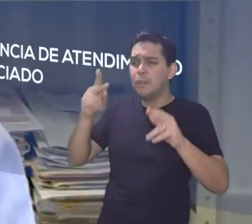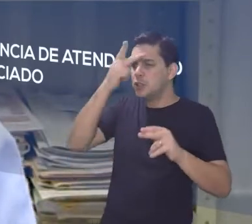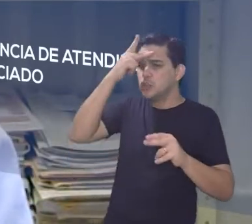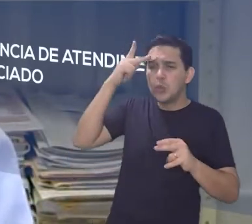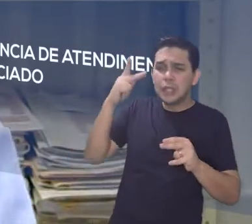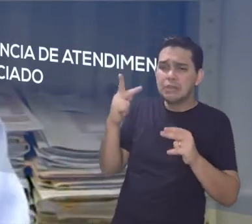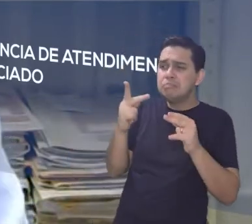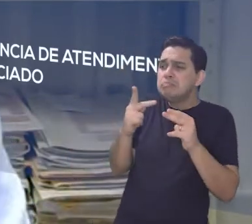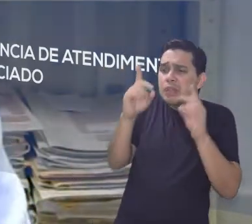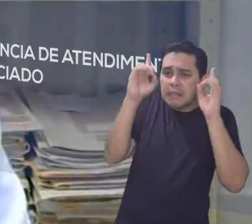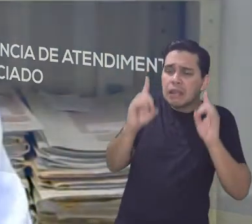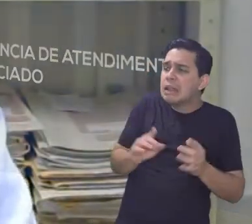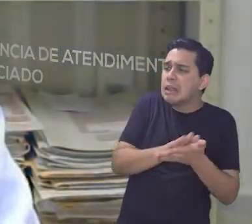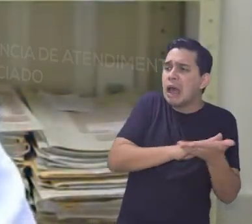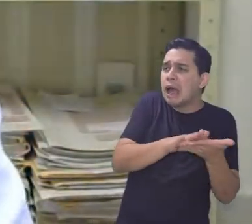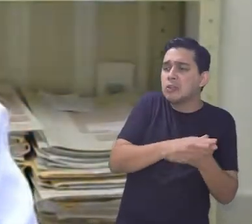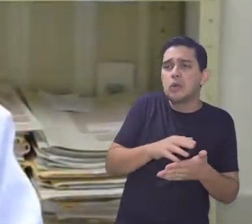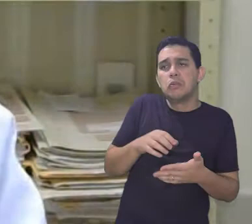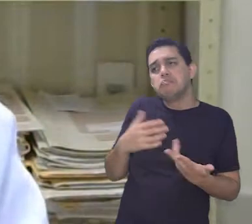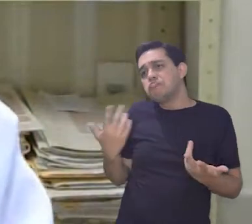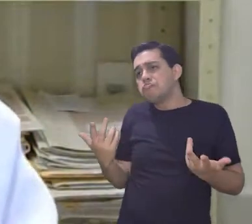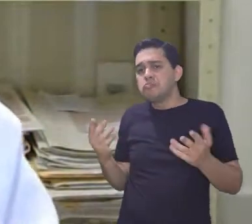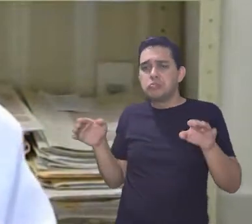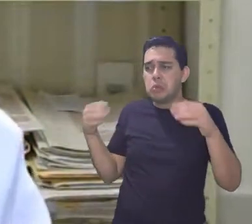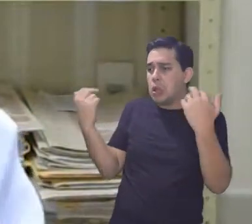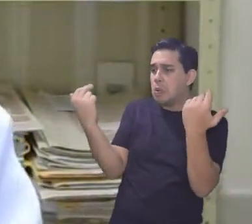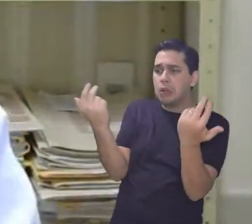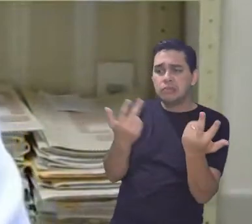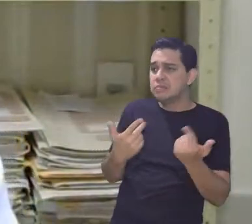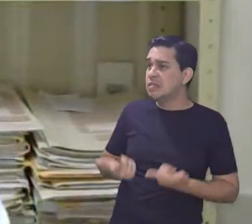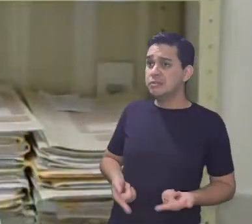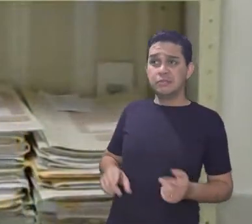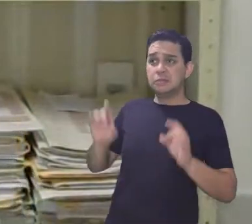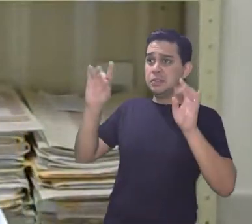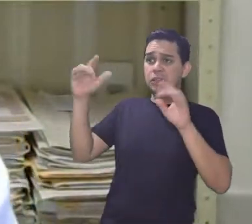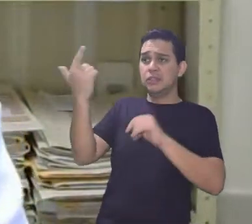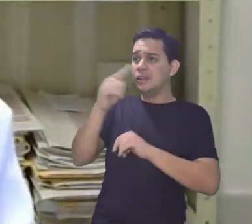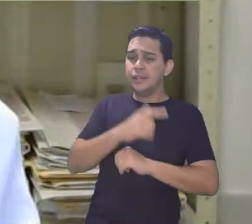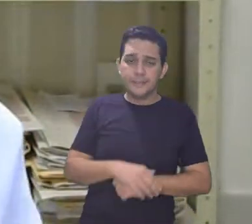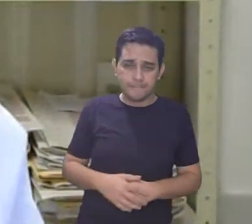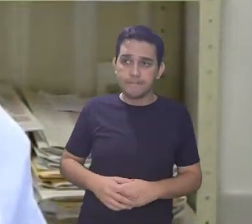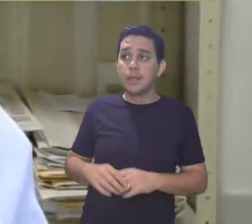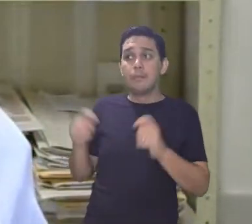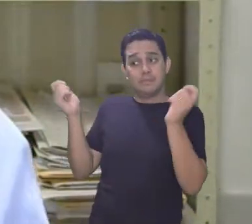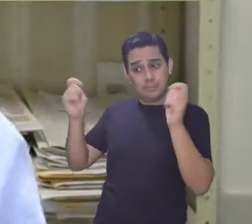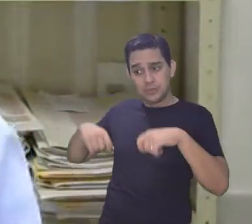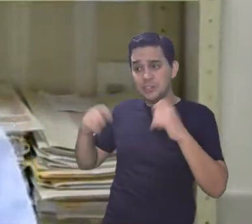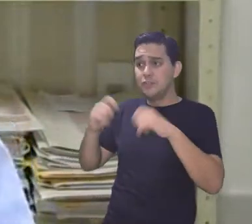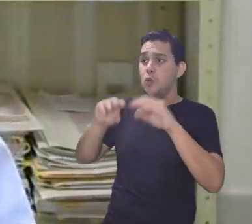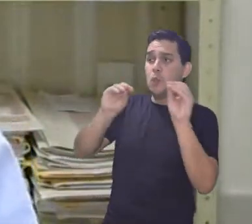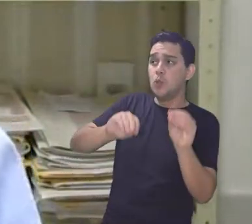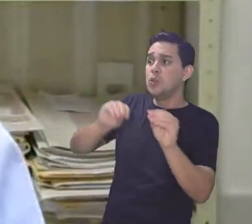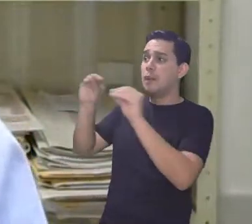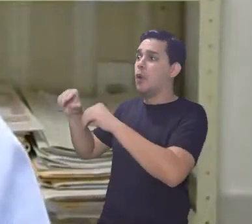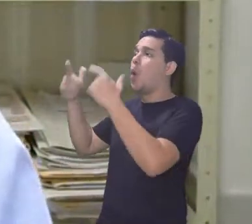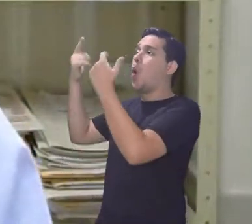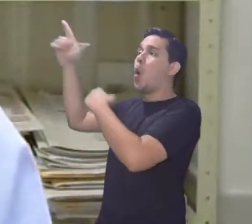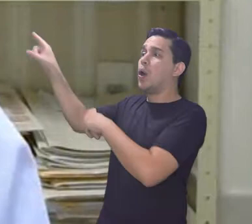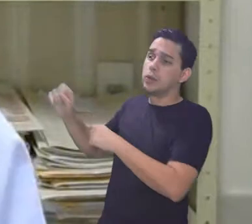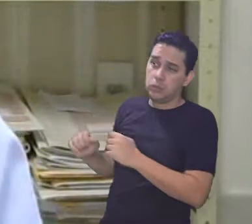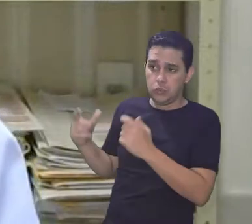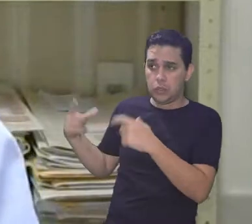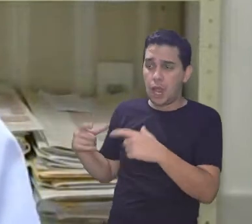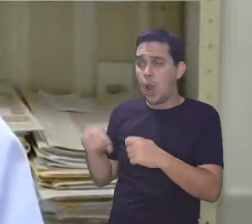precária, precisaria ou ser trocada para uma outra, né? Mudar para outro lugar, ou haver uma obra ali de adaptação para que ela